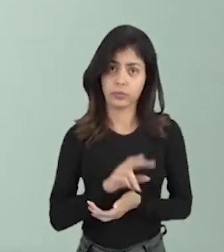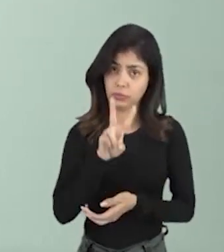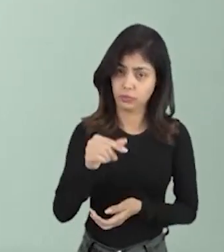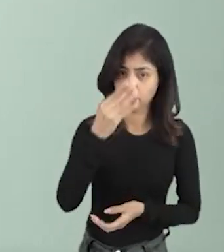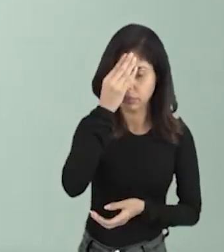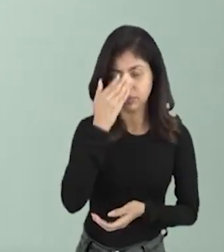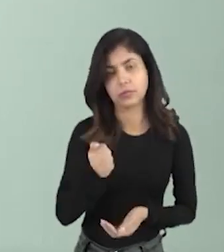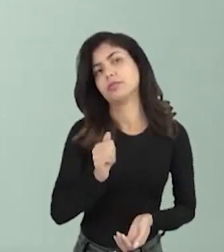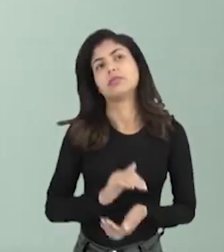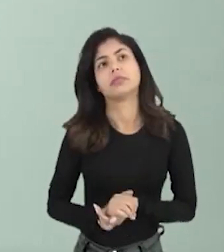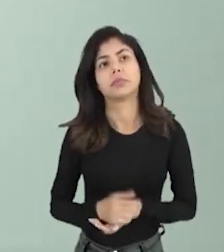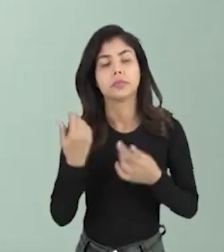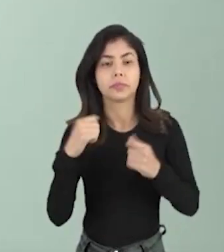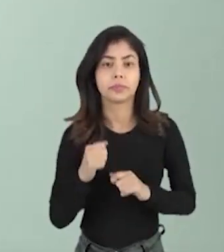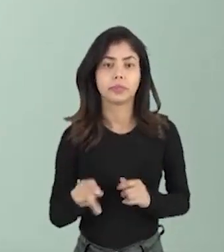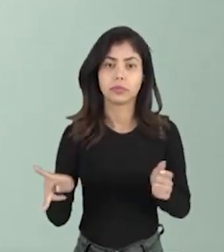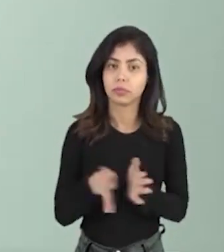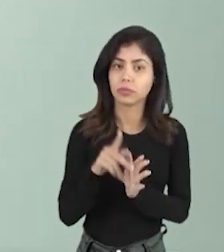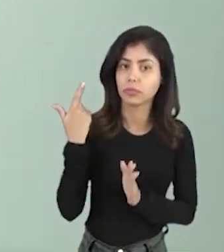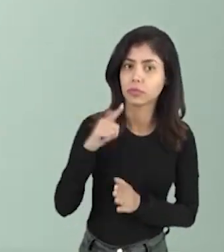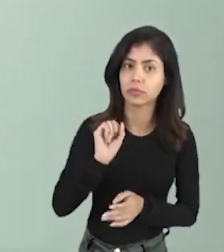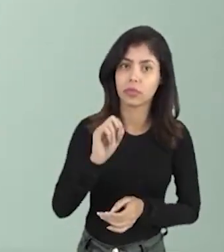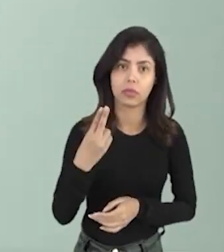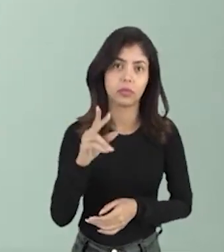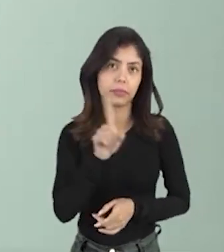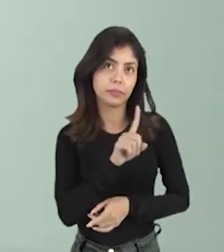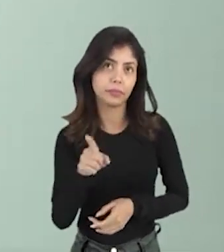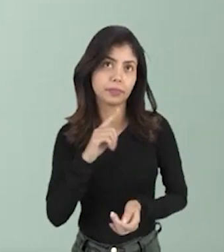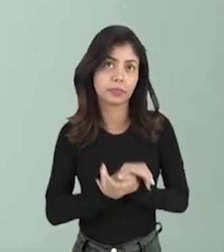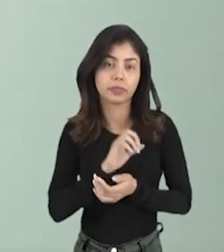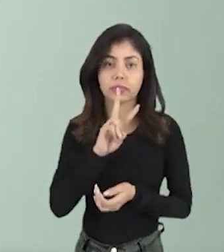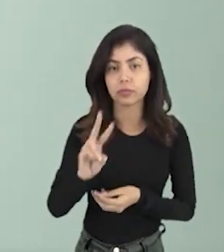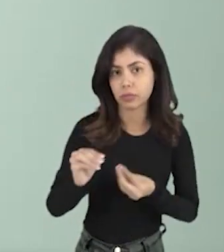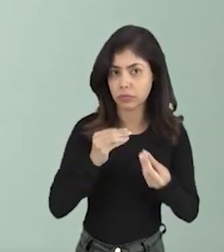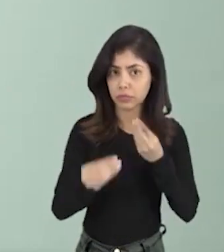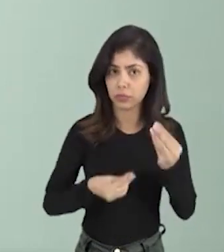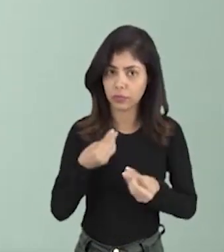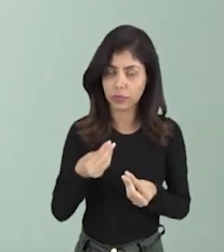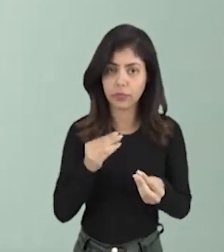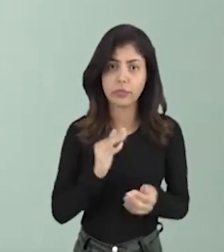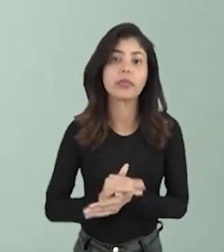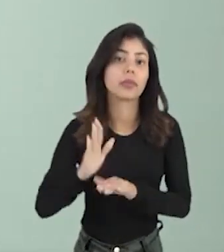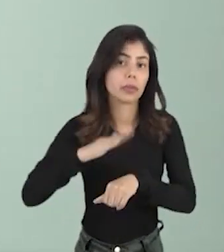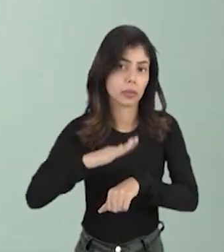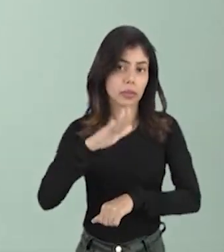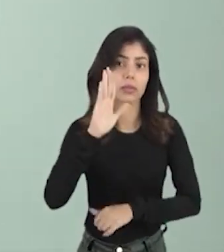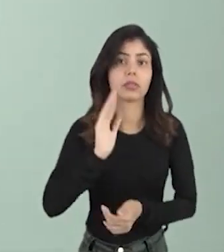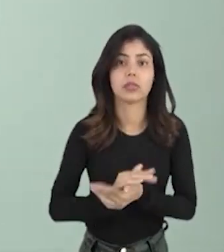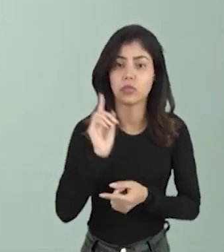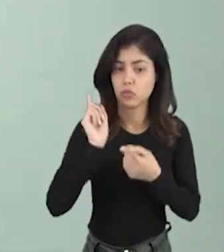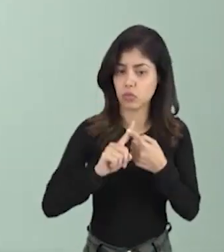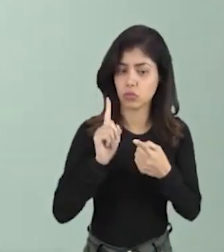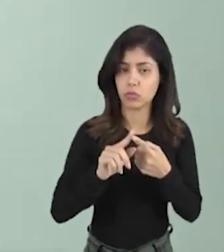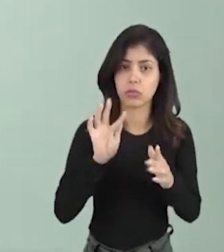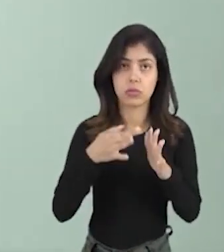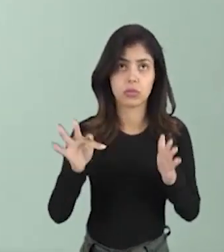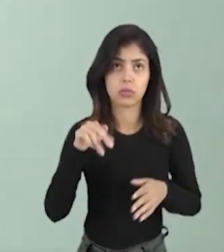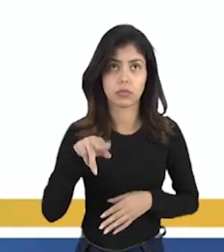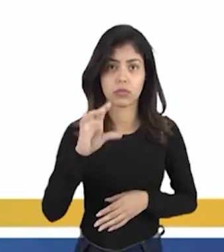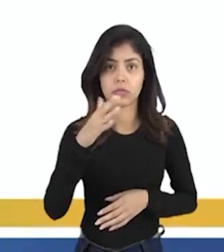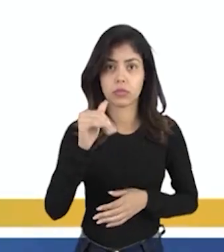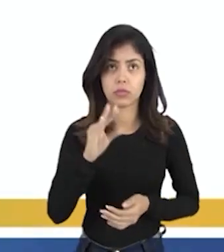resta saber se ela predomina ou não, porque, como eu já disse, um texto ele pode ter mais de uma